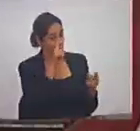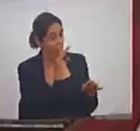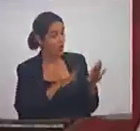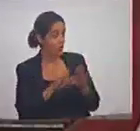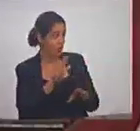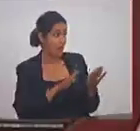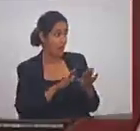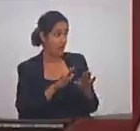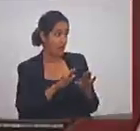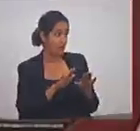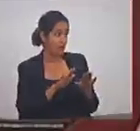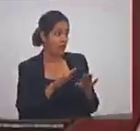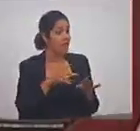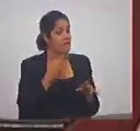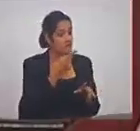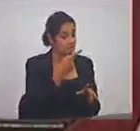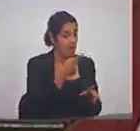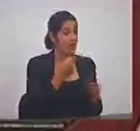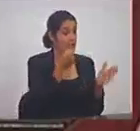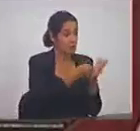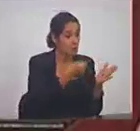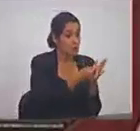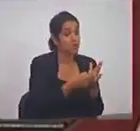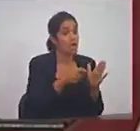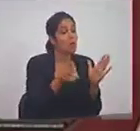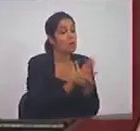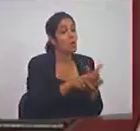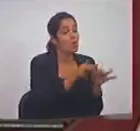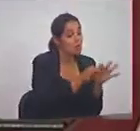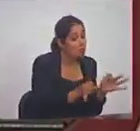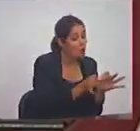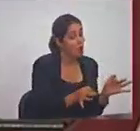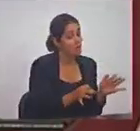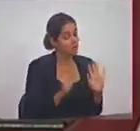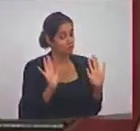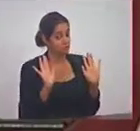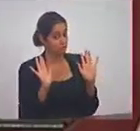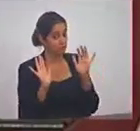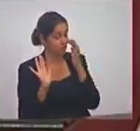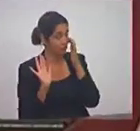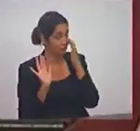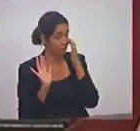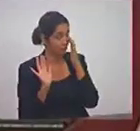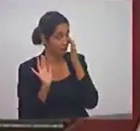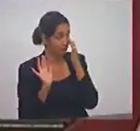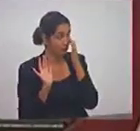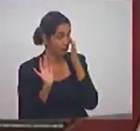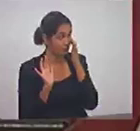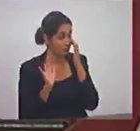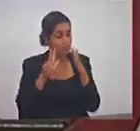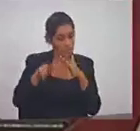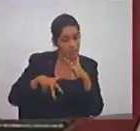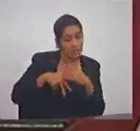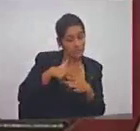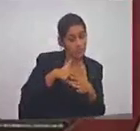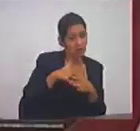falar que é defensor do pobre. Isso jamais. E a população já veio prestando atenção nisso, não é de agora. Quando ele teve a votação aqui